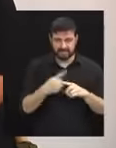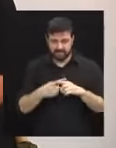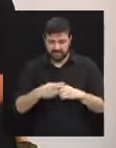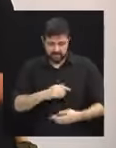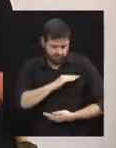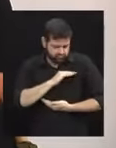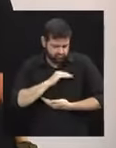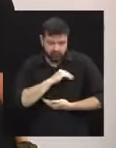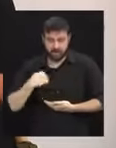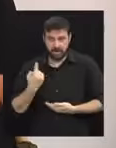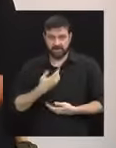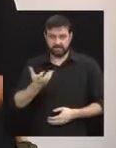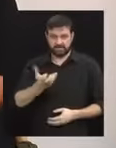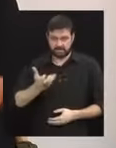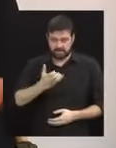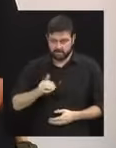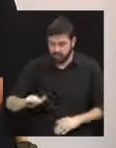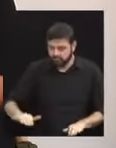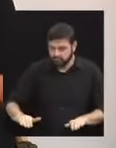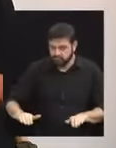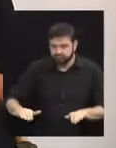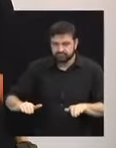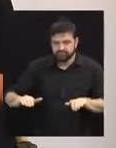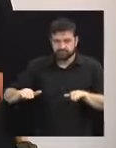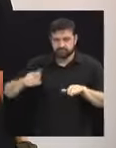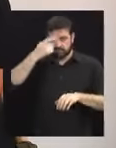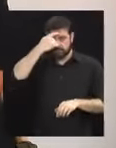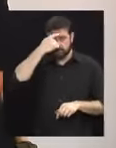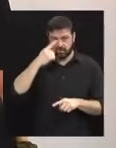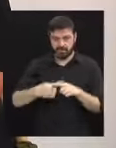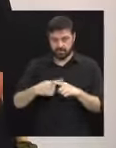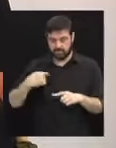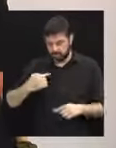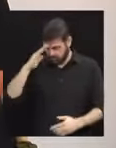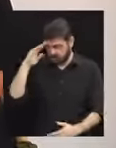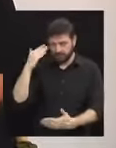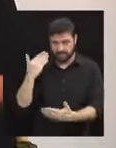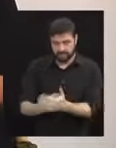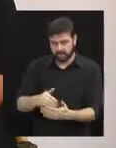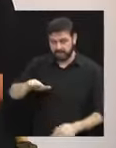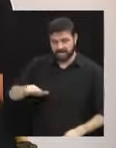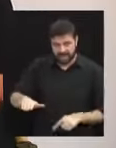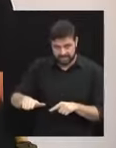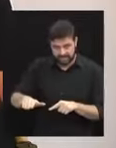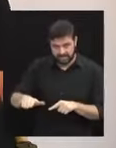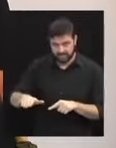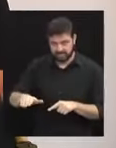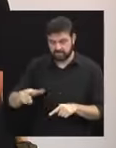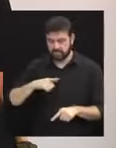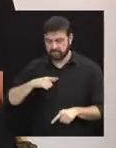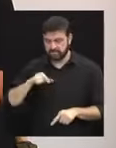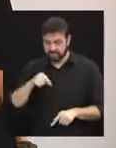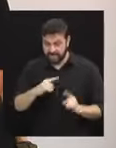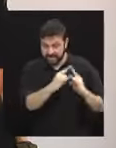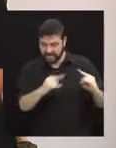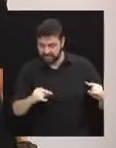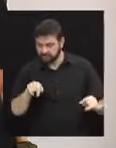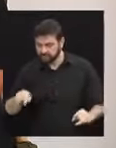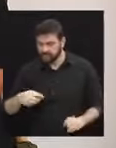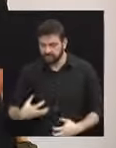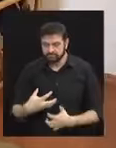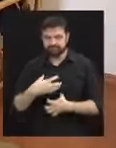isso que nós queremos, né? Que comece de pequeno, porque aí eu tenho certeza que essa criança, que esse episódio da feira, com certeza ele